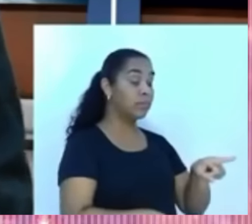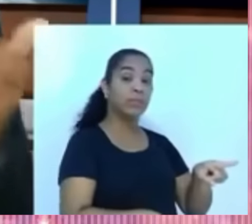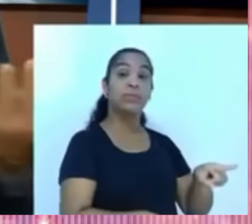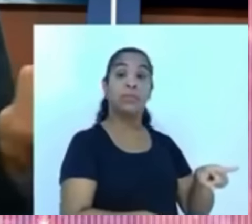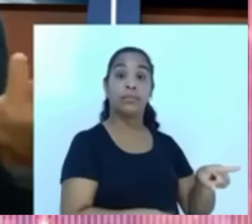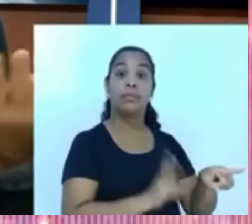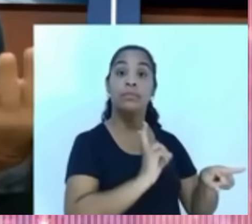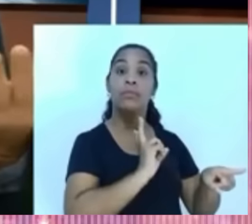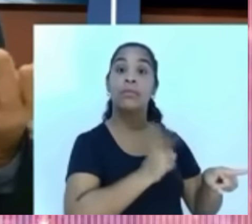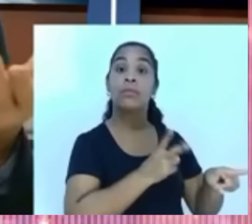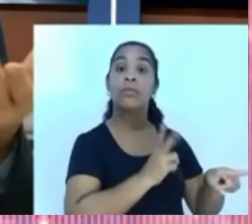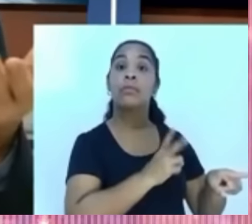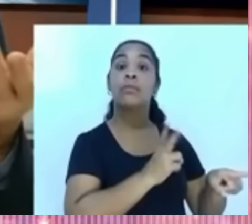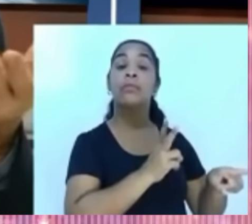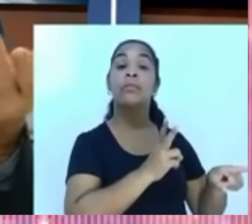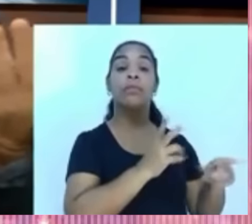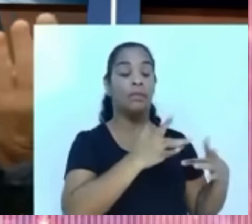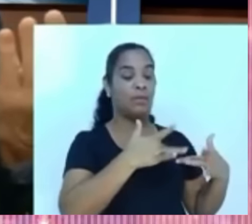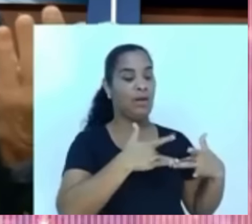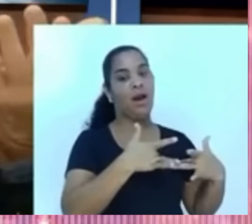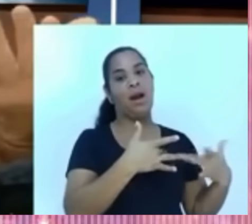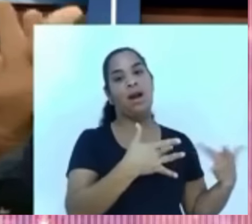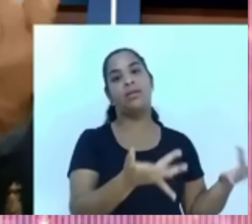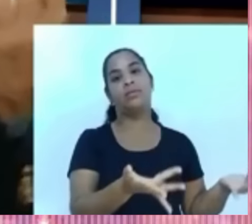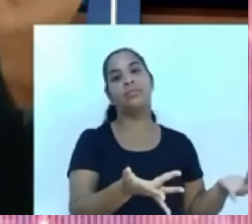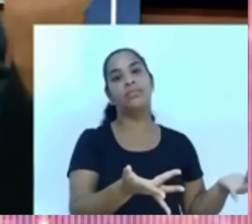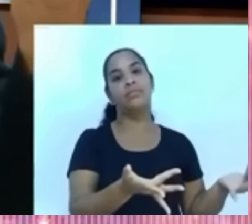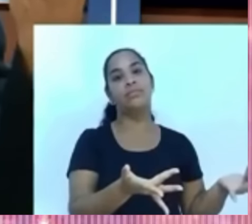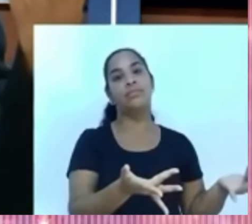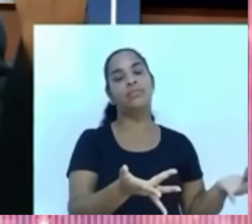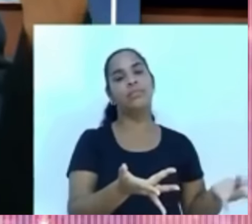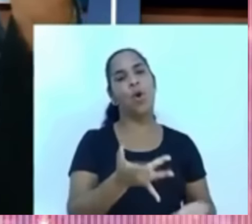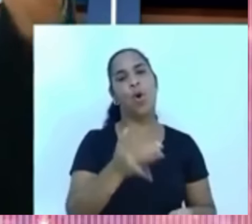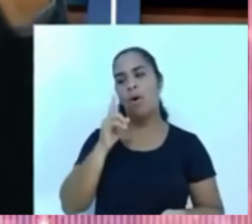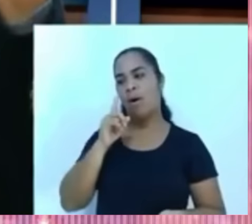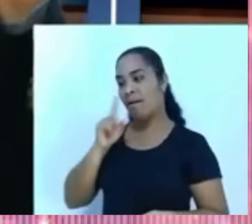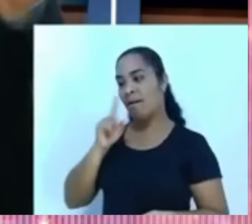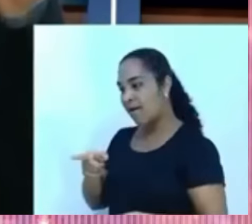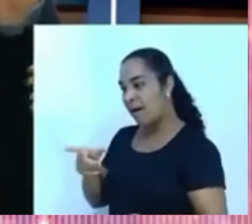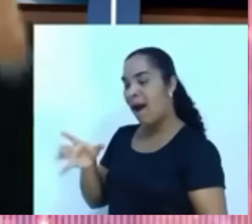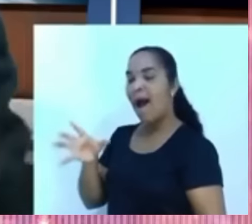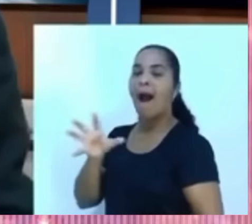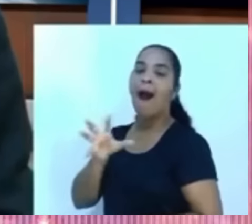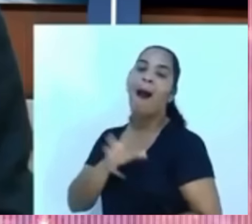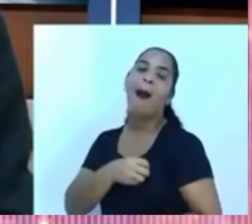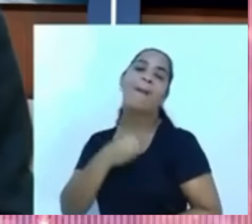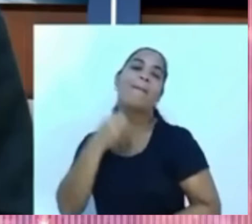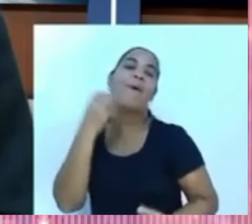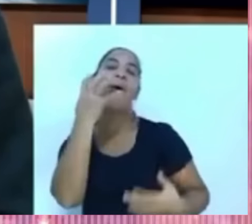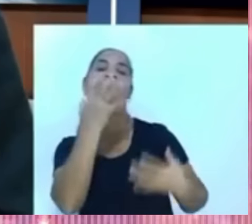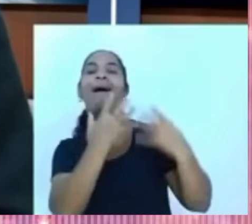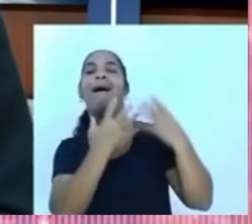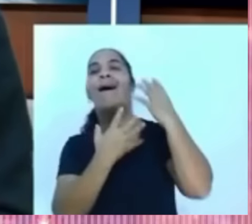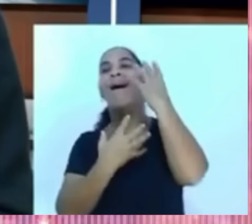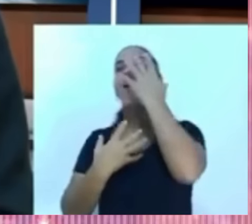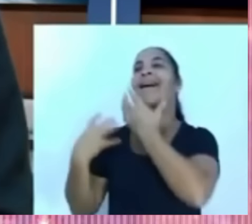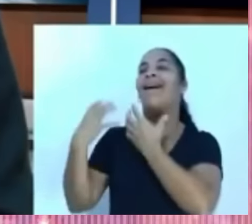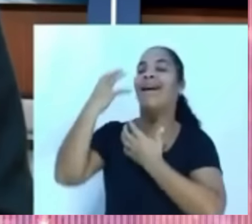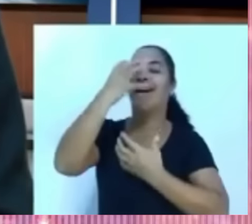a mão da caridade então nós vemos o amor cantando nos lábios de Francisco